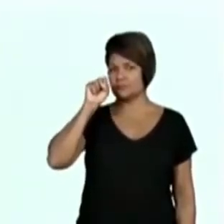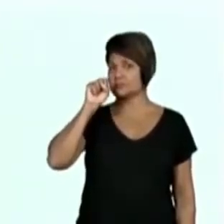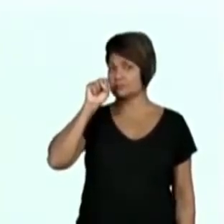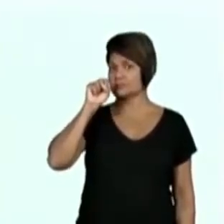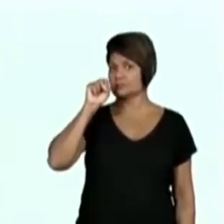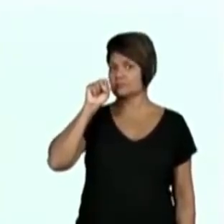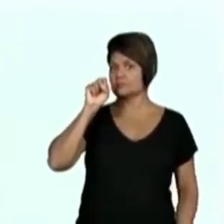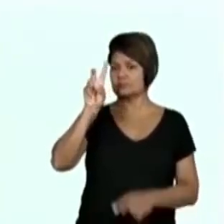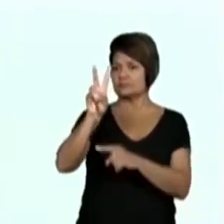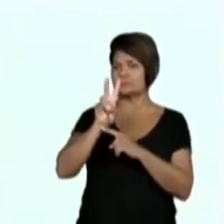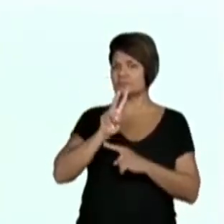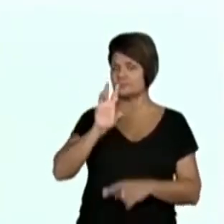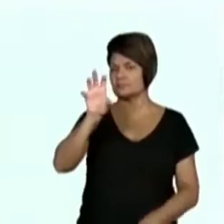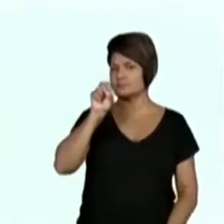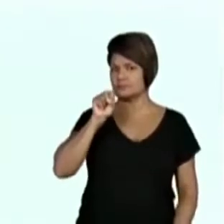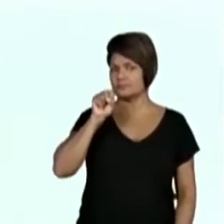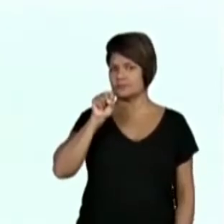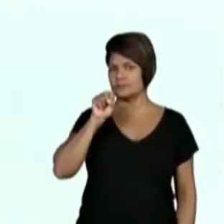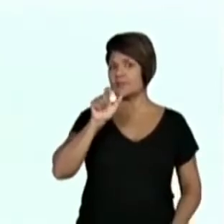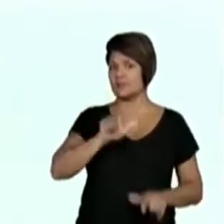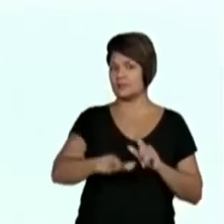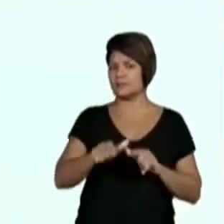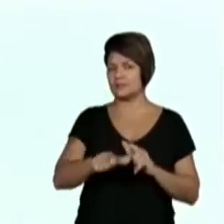Olhando ainda para a palavra cartas.